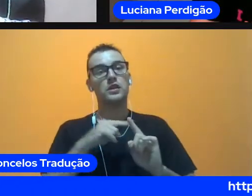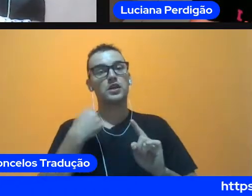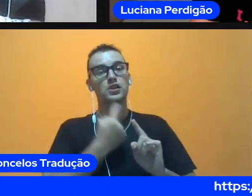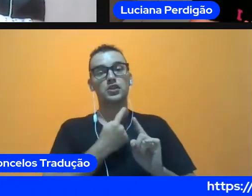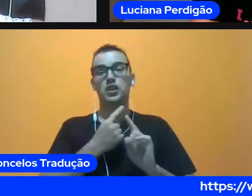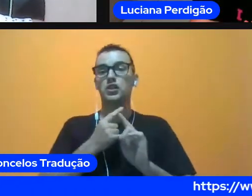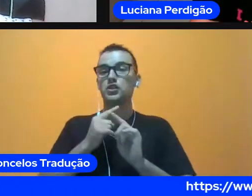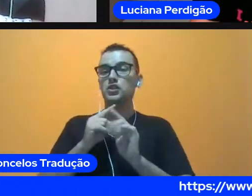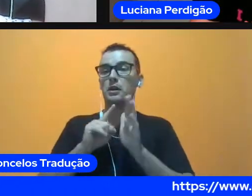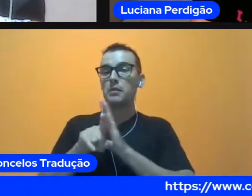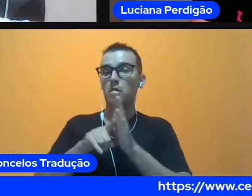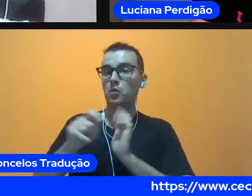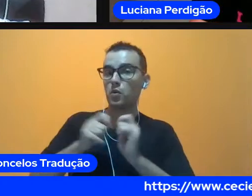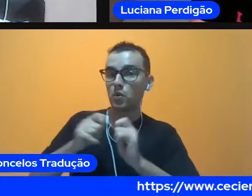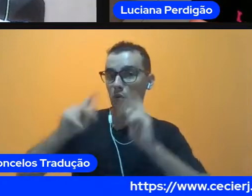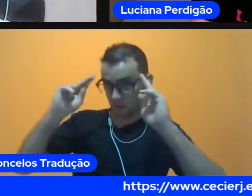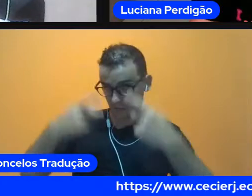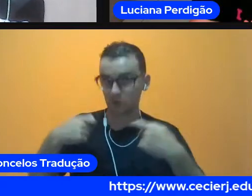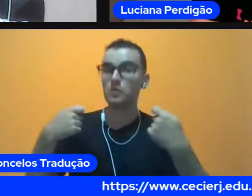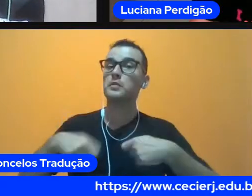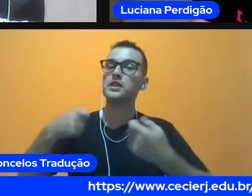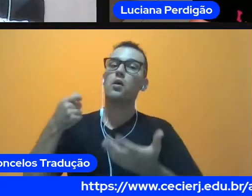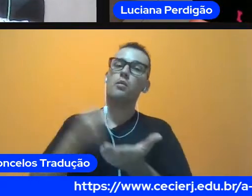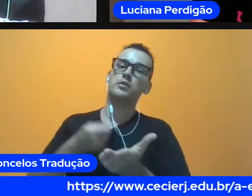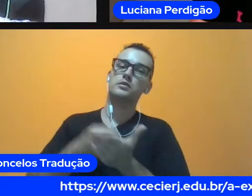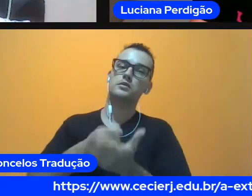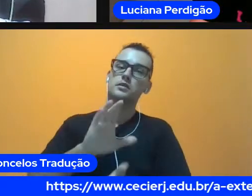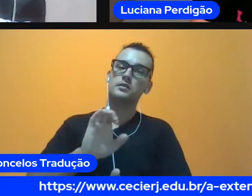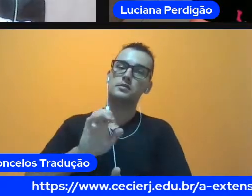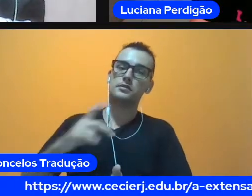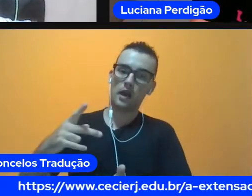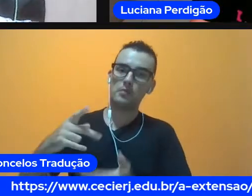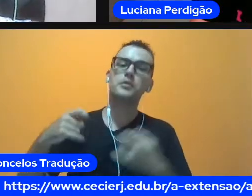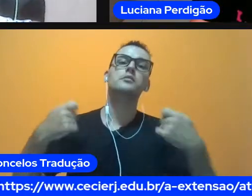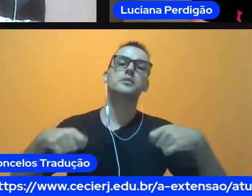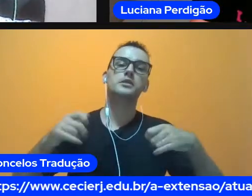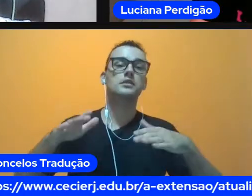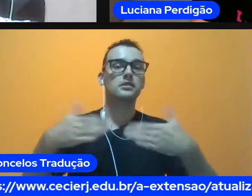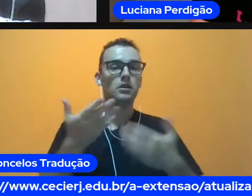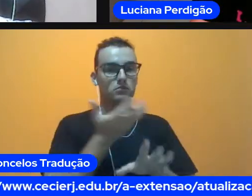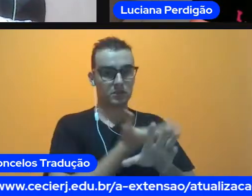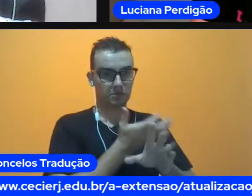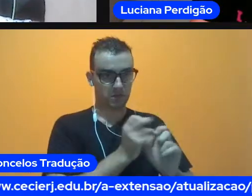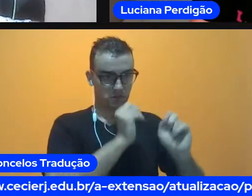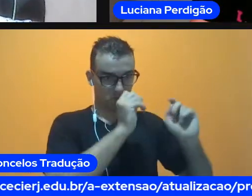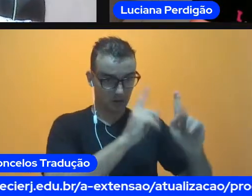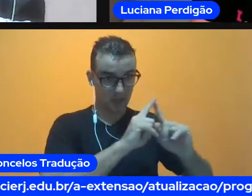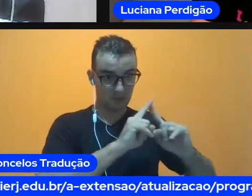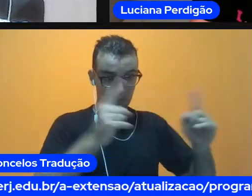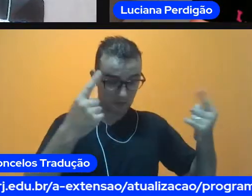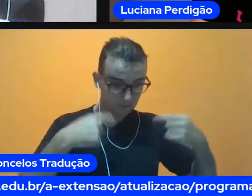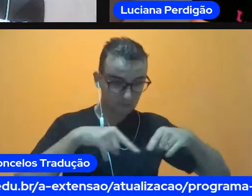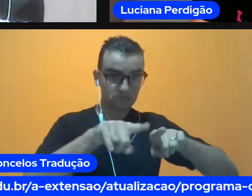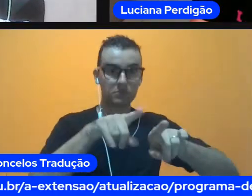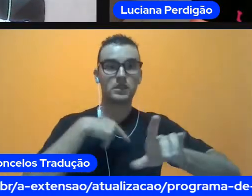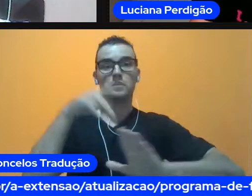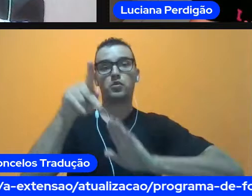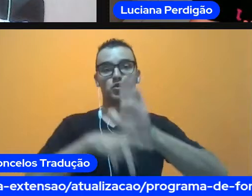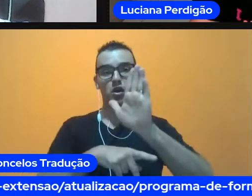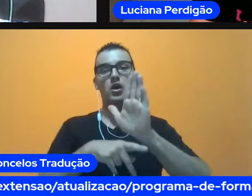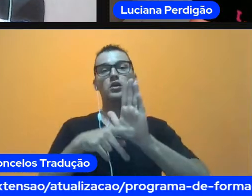e precisamos do CEP. Então, enquanto está fazendo a disciplina, já anda com o projeto para submeter à Plataforma